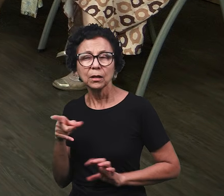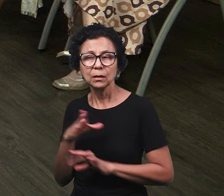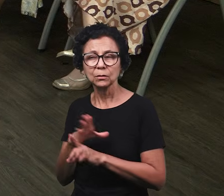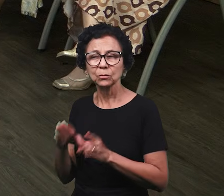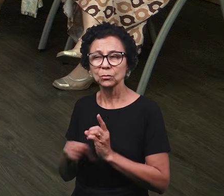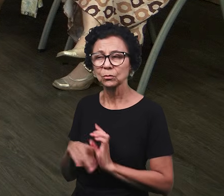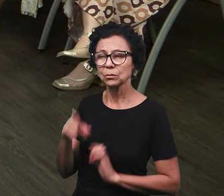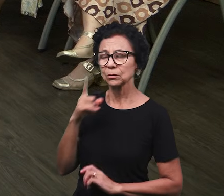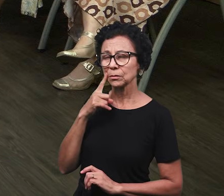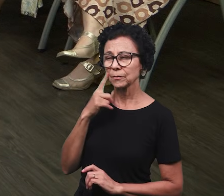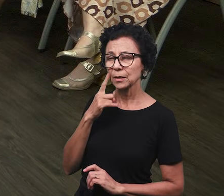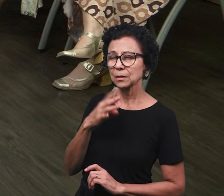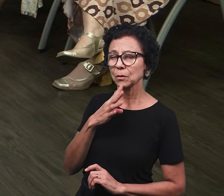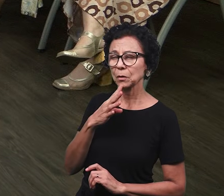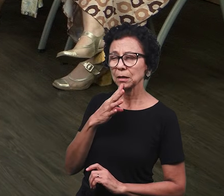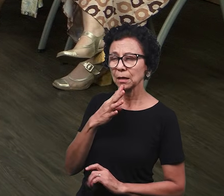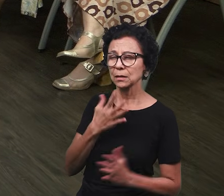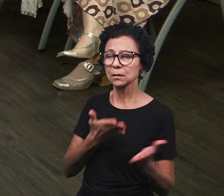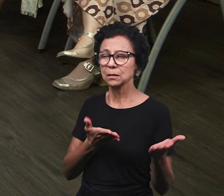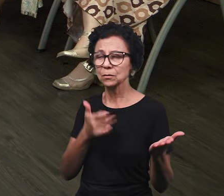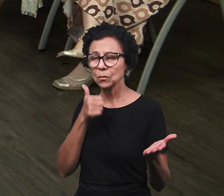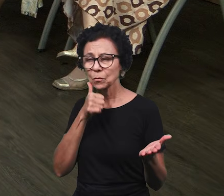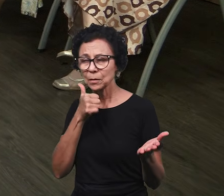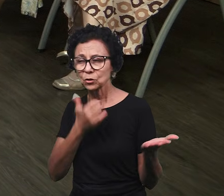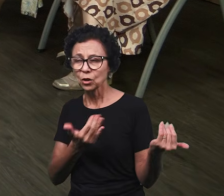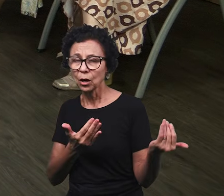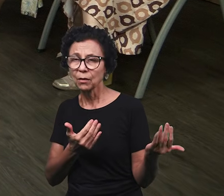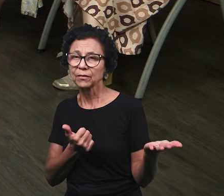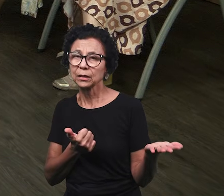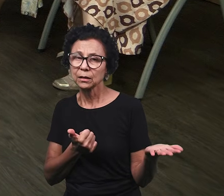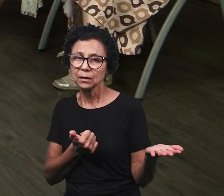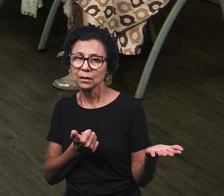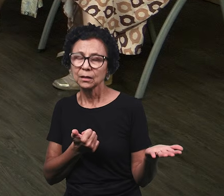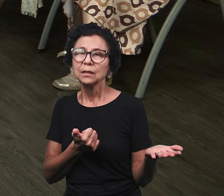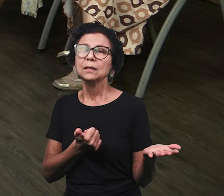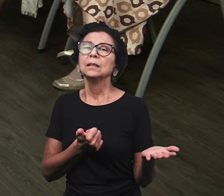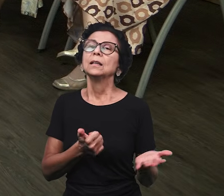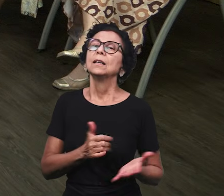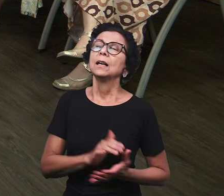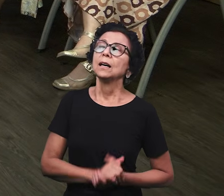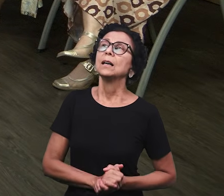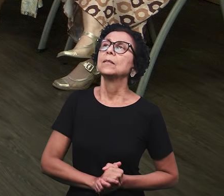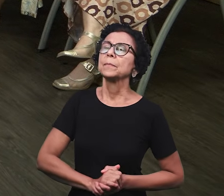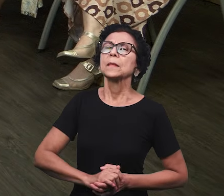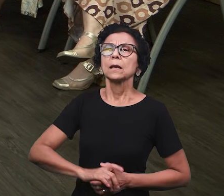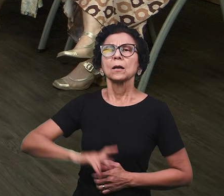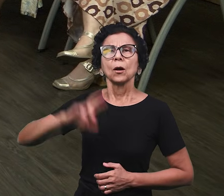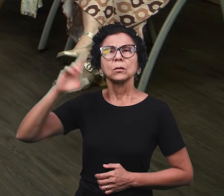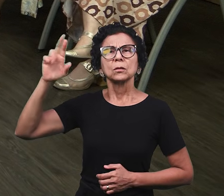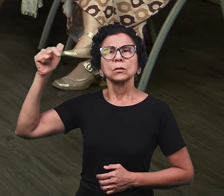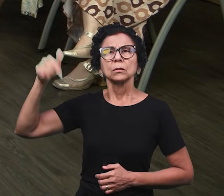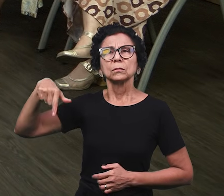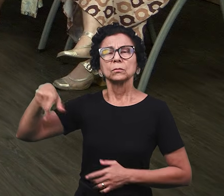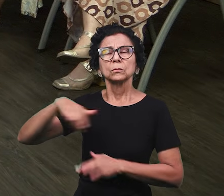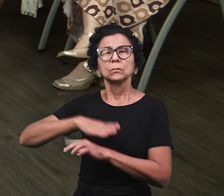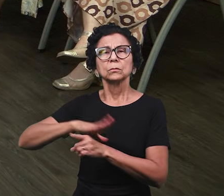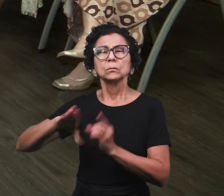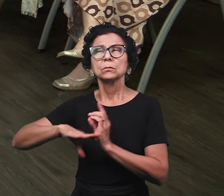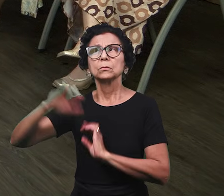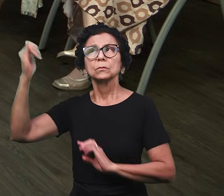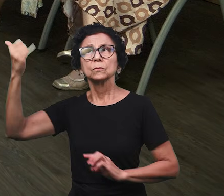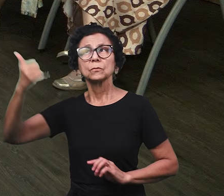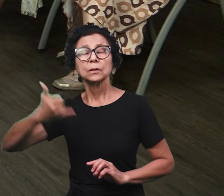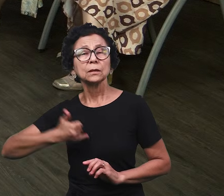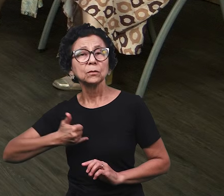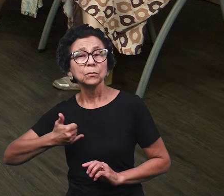poder casar, né? Buscar uma jovem. Olha, vai na igreja, buscar, Senhor, eu vou buscar uma benção. Mas que neste culto o Senhor